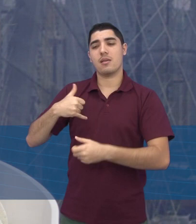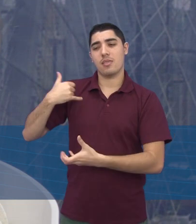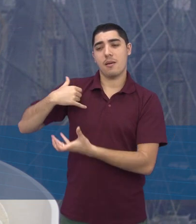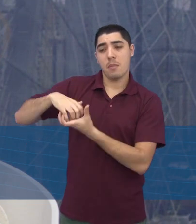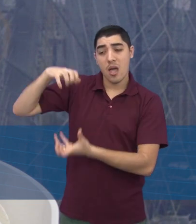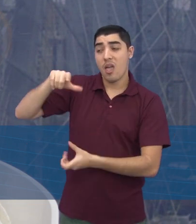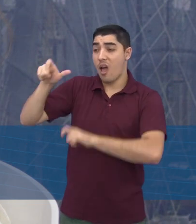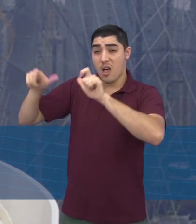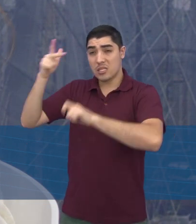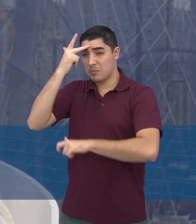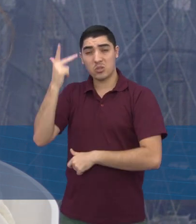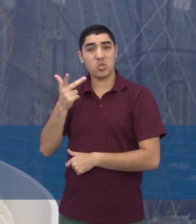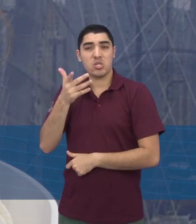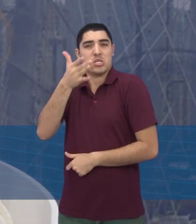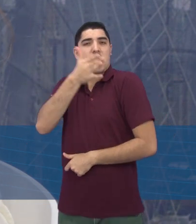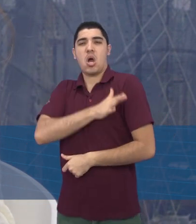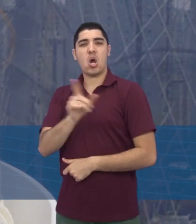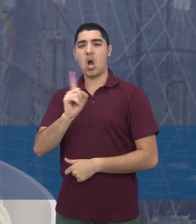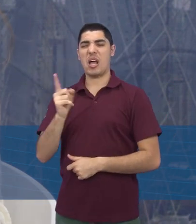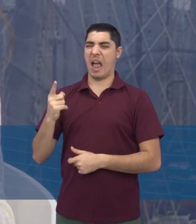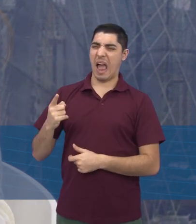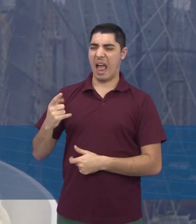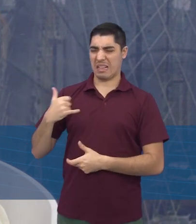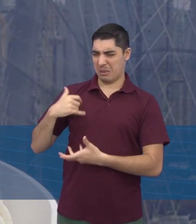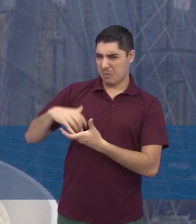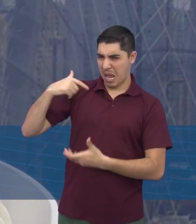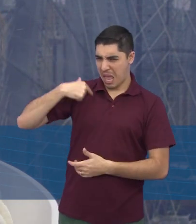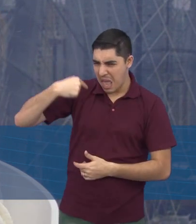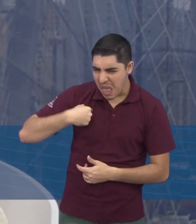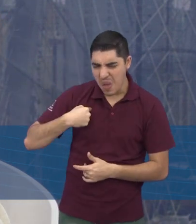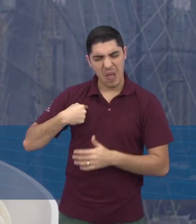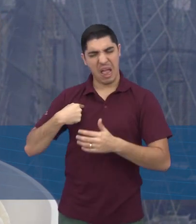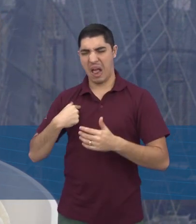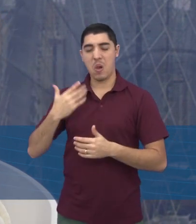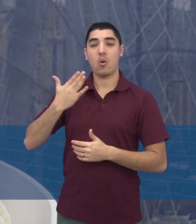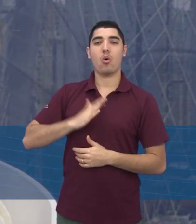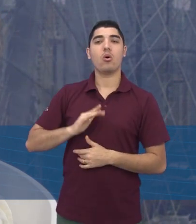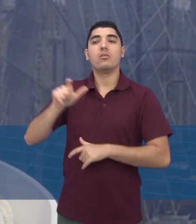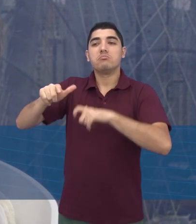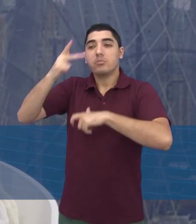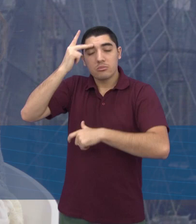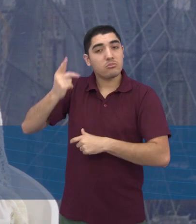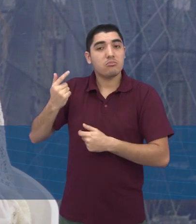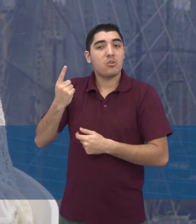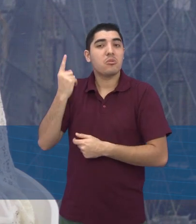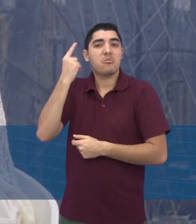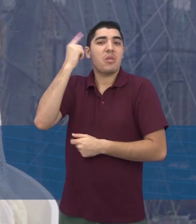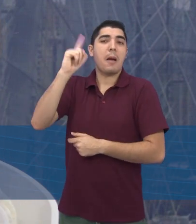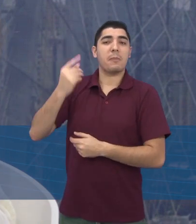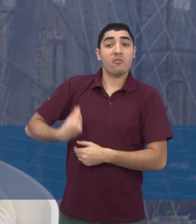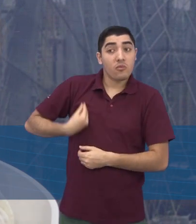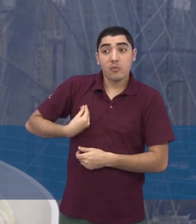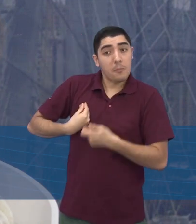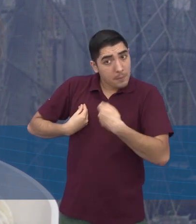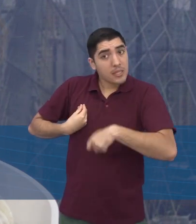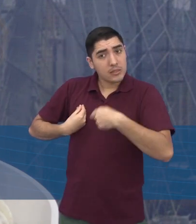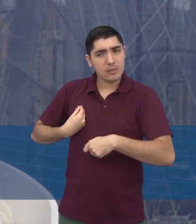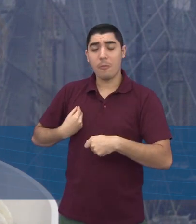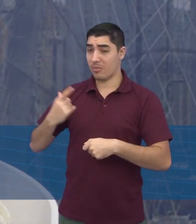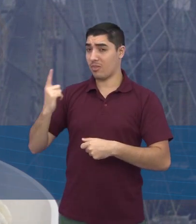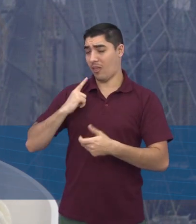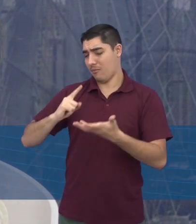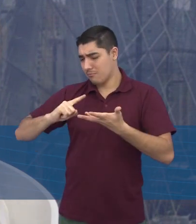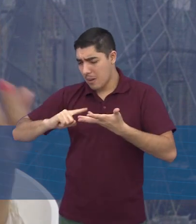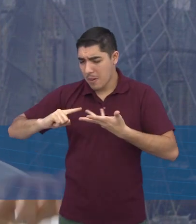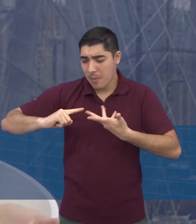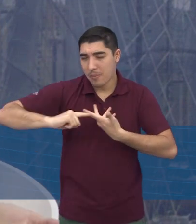processo de envelhecimento, né? E também de viver a própria fase da velhice. Muitas situações explicam